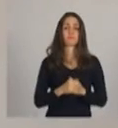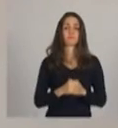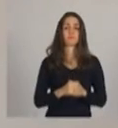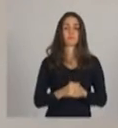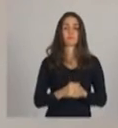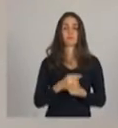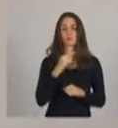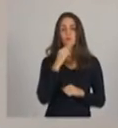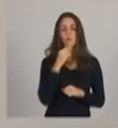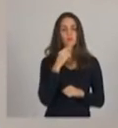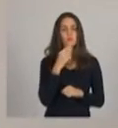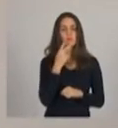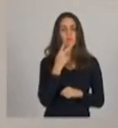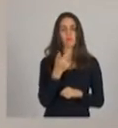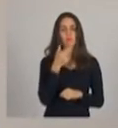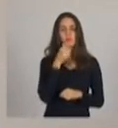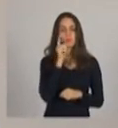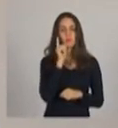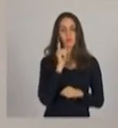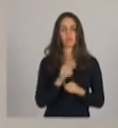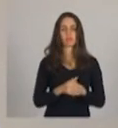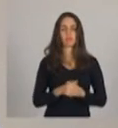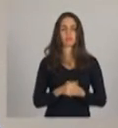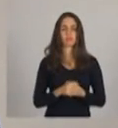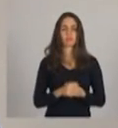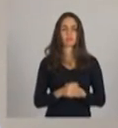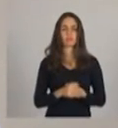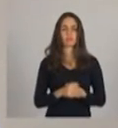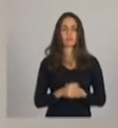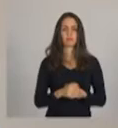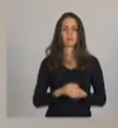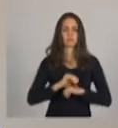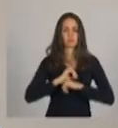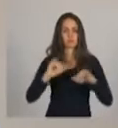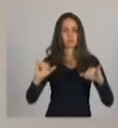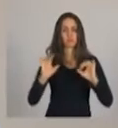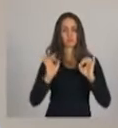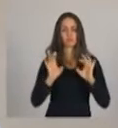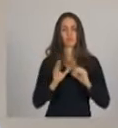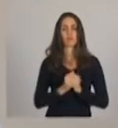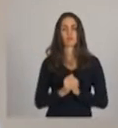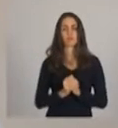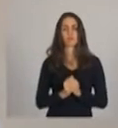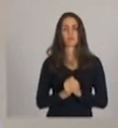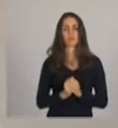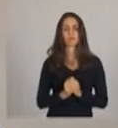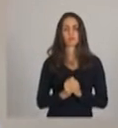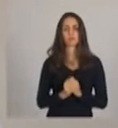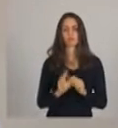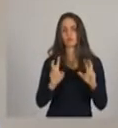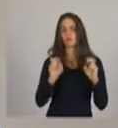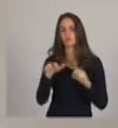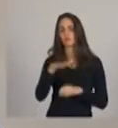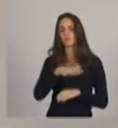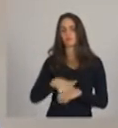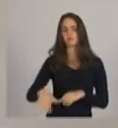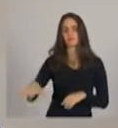eu ontem não consegui falar. Então, eu quero dizer algumas palavras a